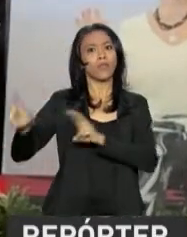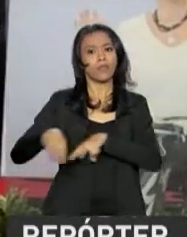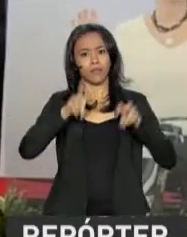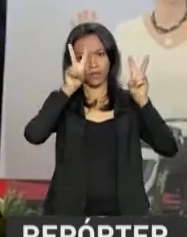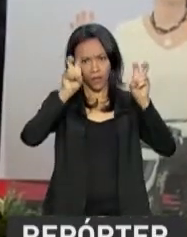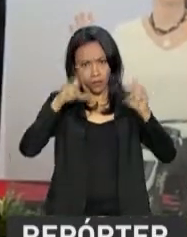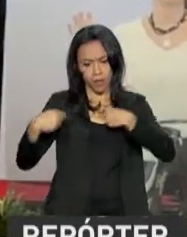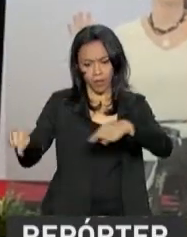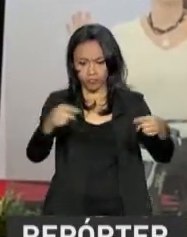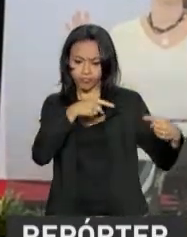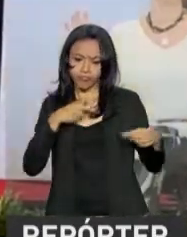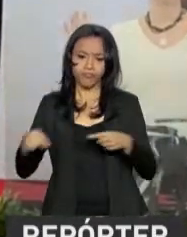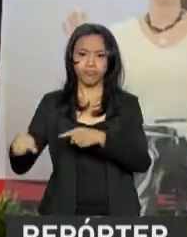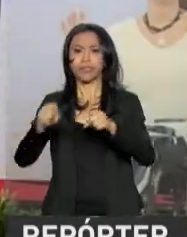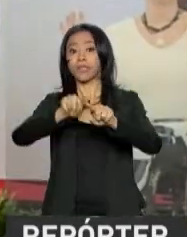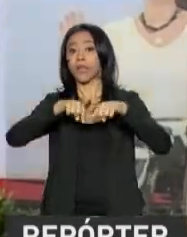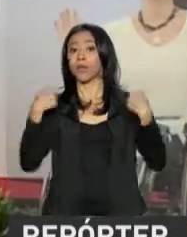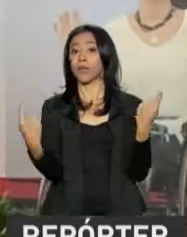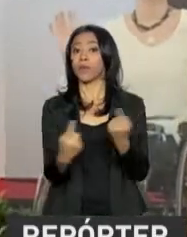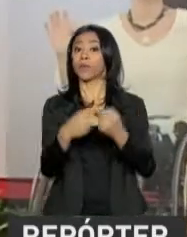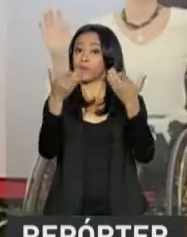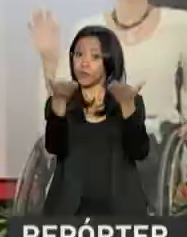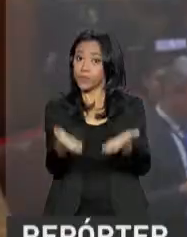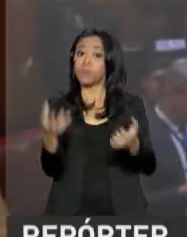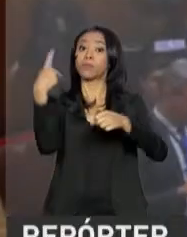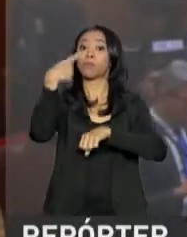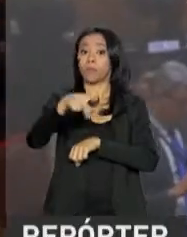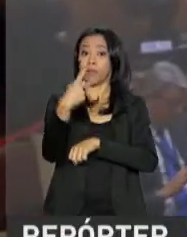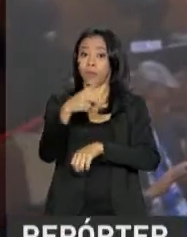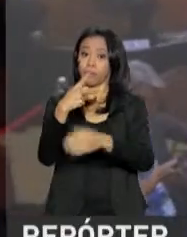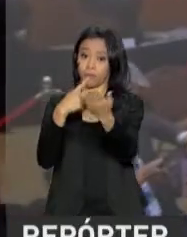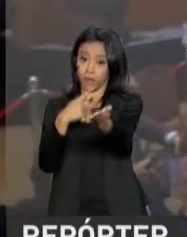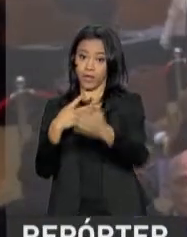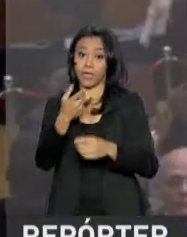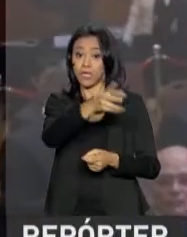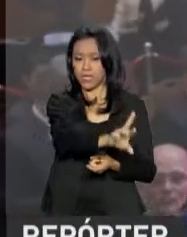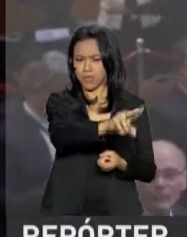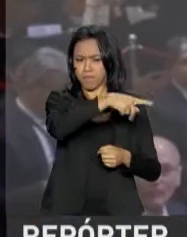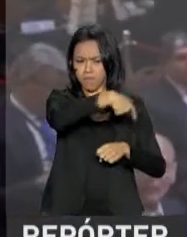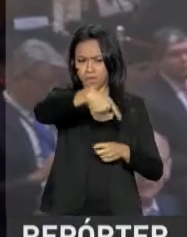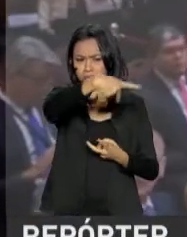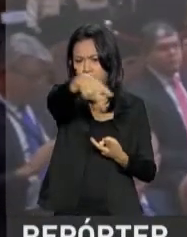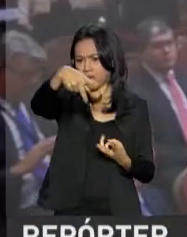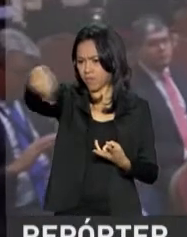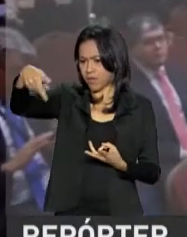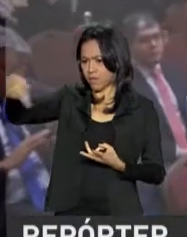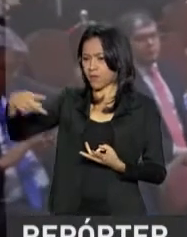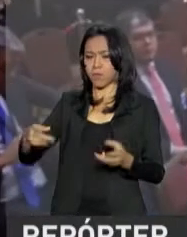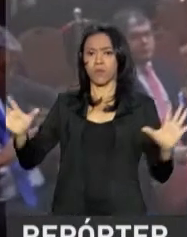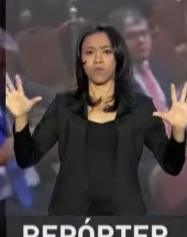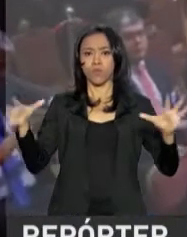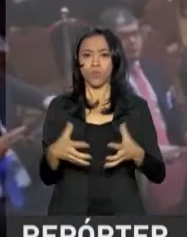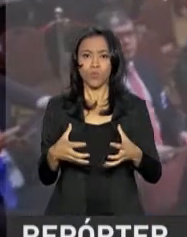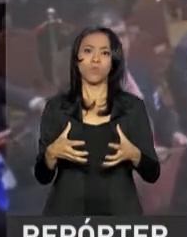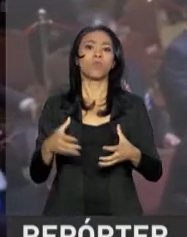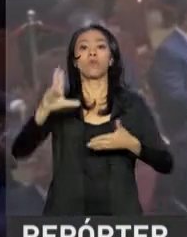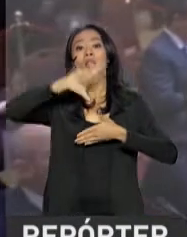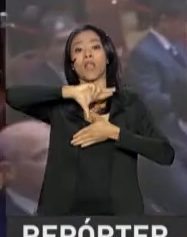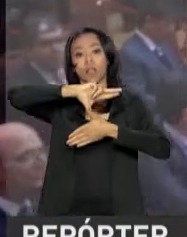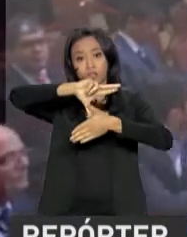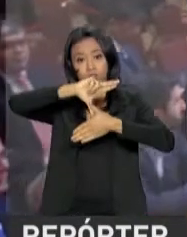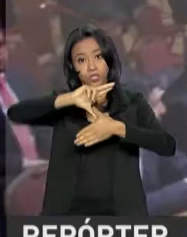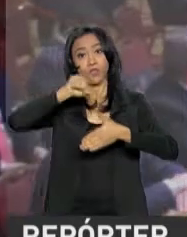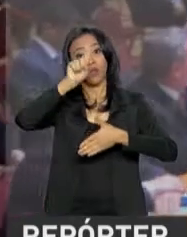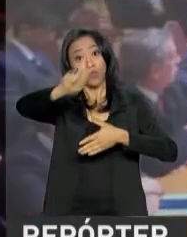cúpula de presidentes do mercosul em assunção no paraguai líderes dos países que formam os blocos latino americanos vão se encontrar